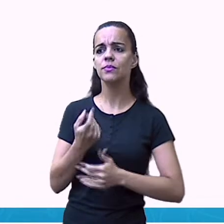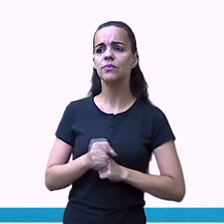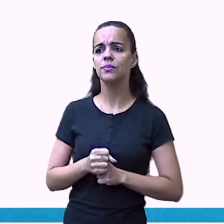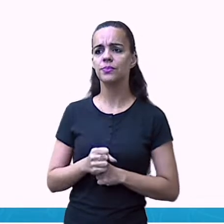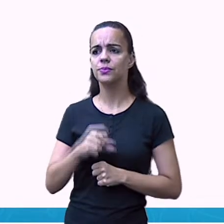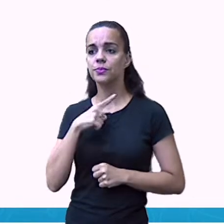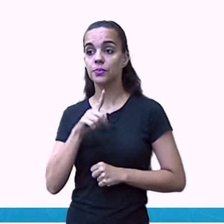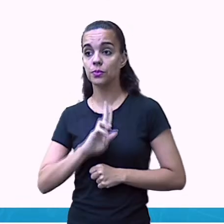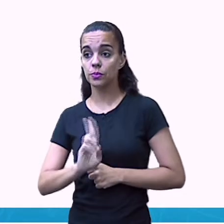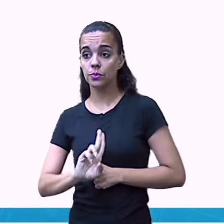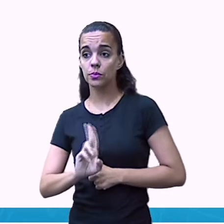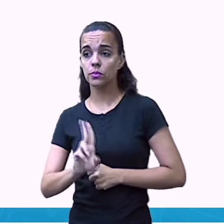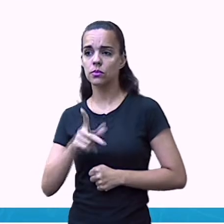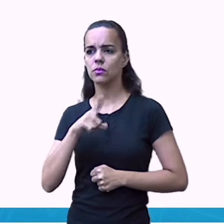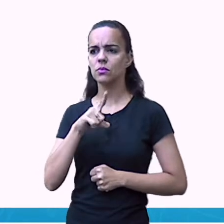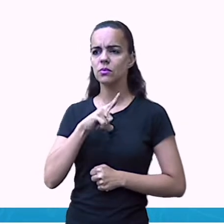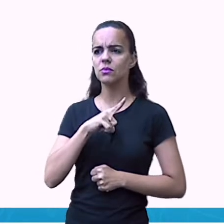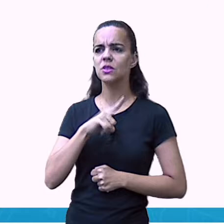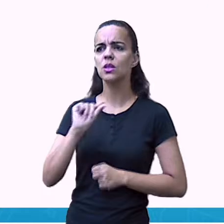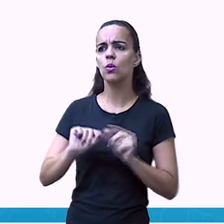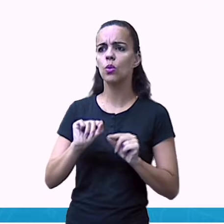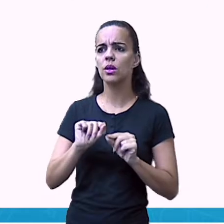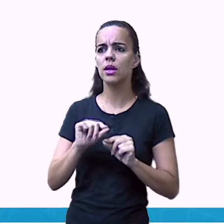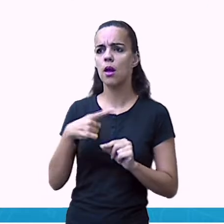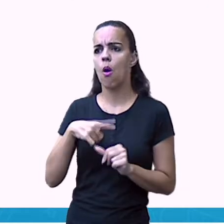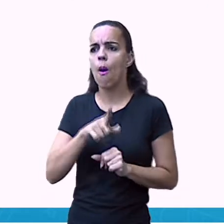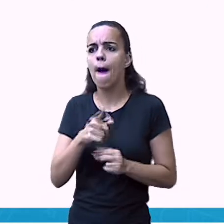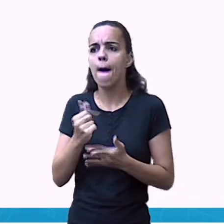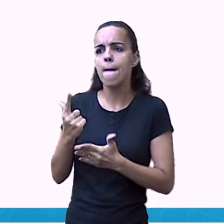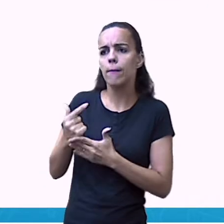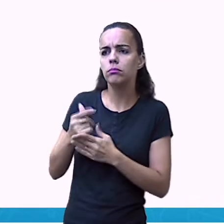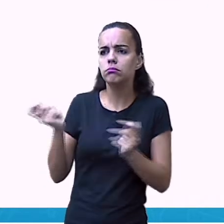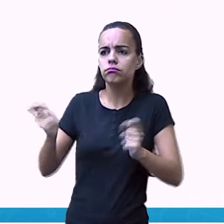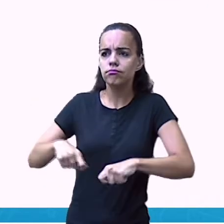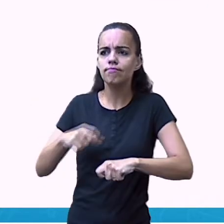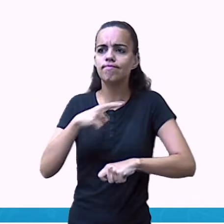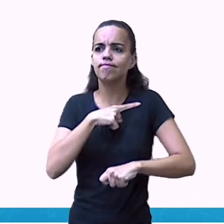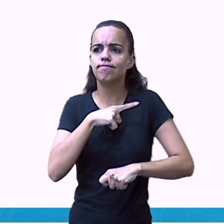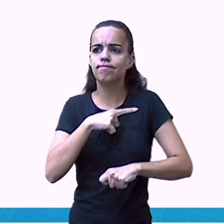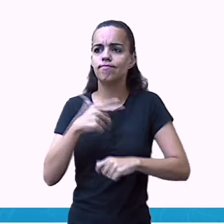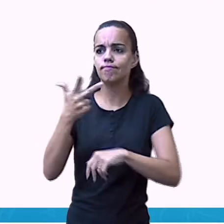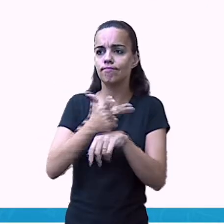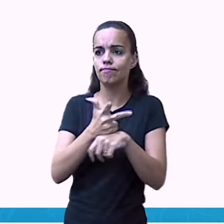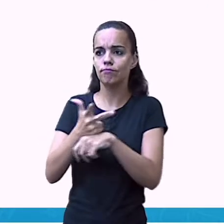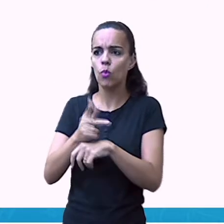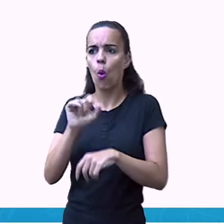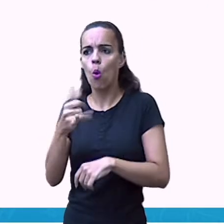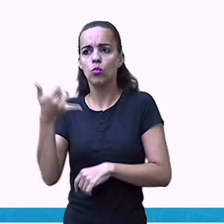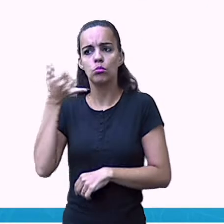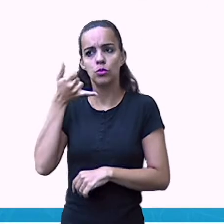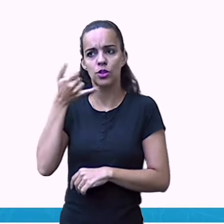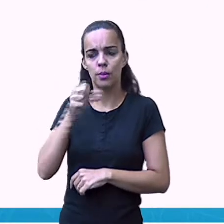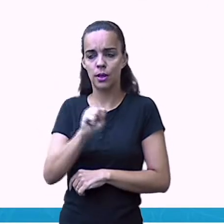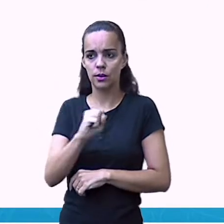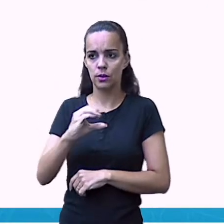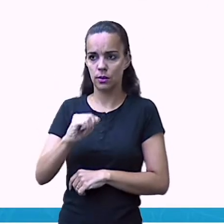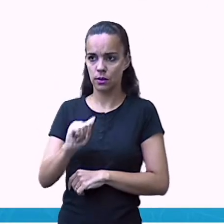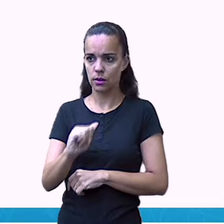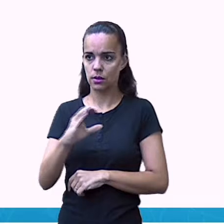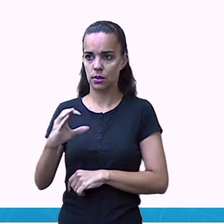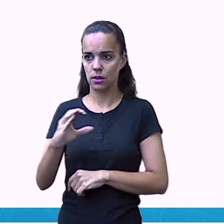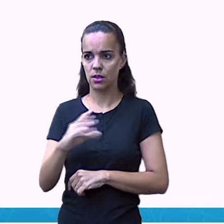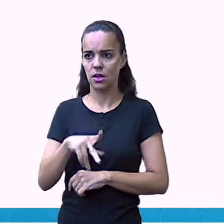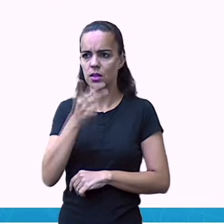e chamadas efetuadas pelo saque. O consumidor, ele tem direito a essas gravações. Então,